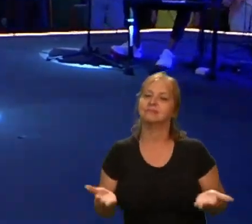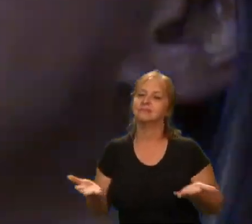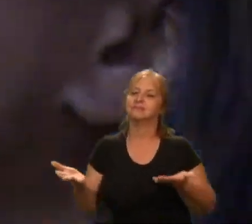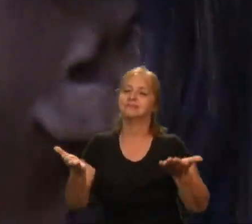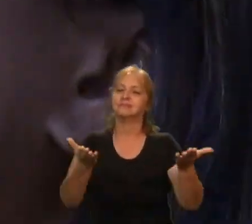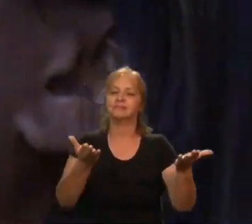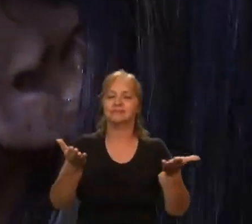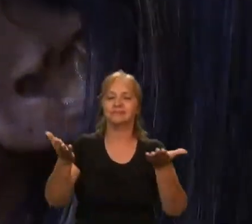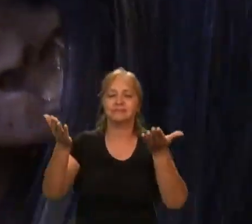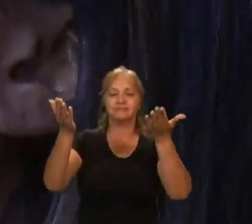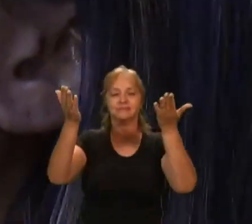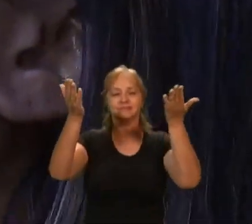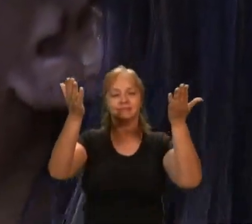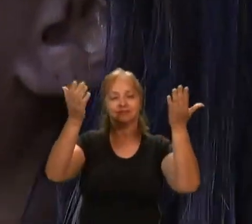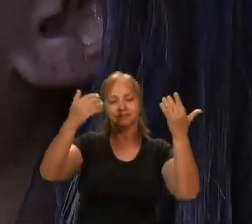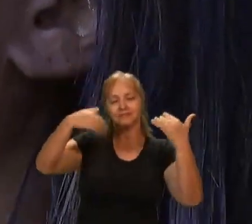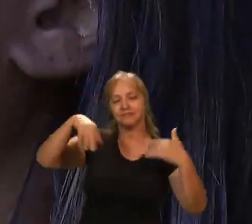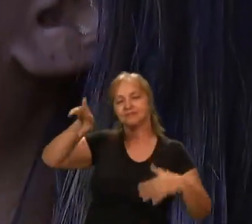Eloí,